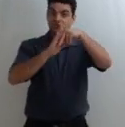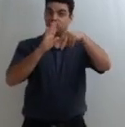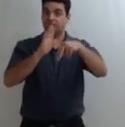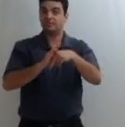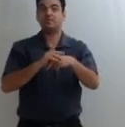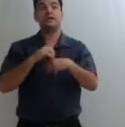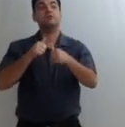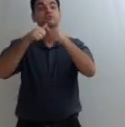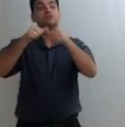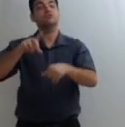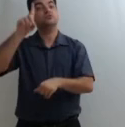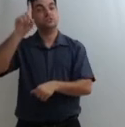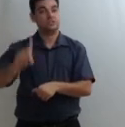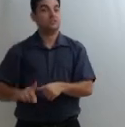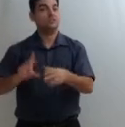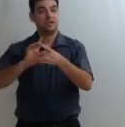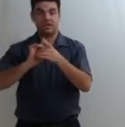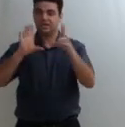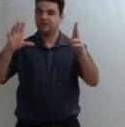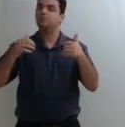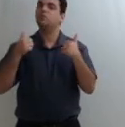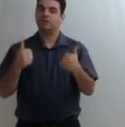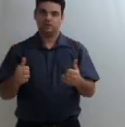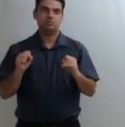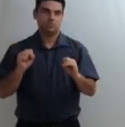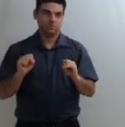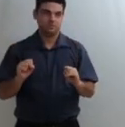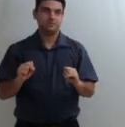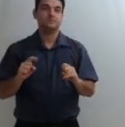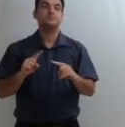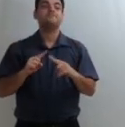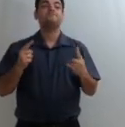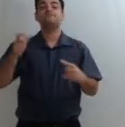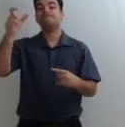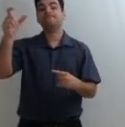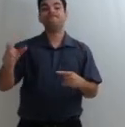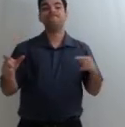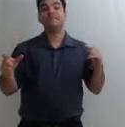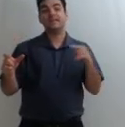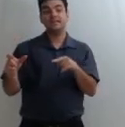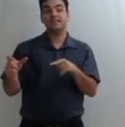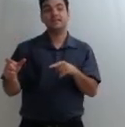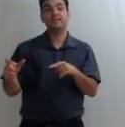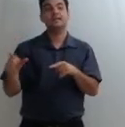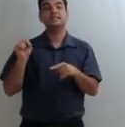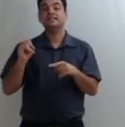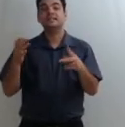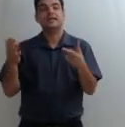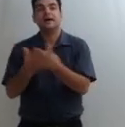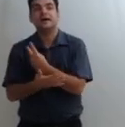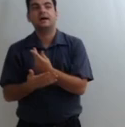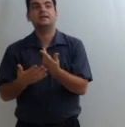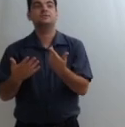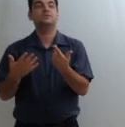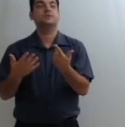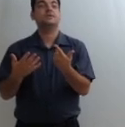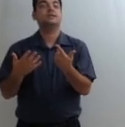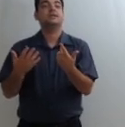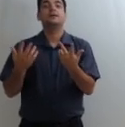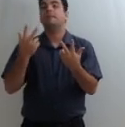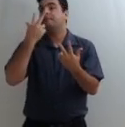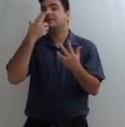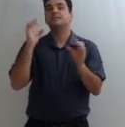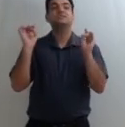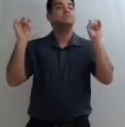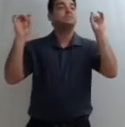o direito do livramento condicional àqueles sentenciados onde a falta grave é uma exceção, onde a falta